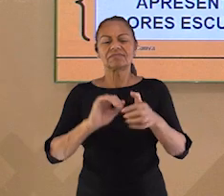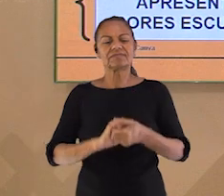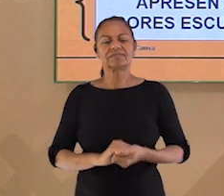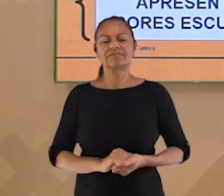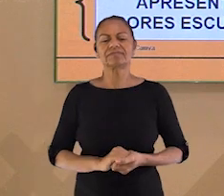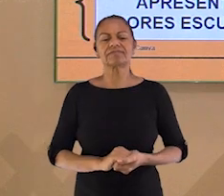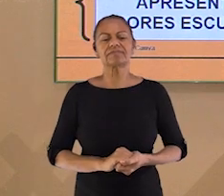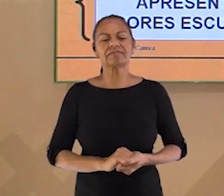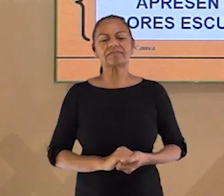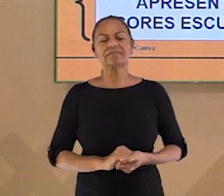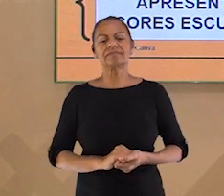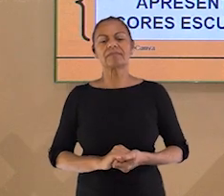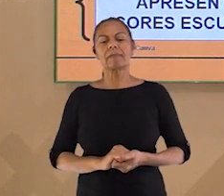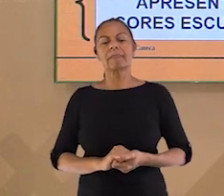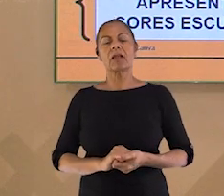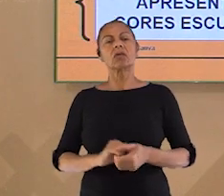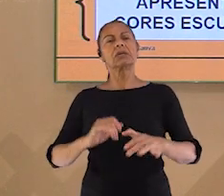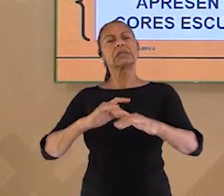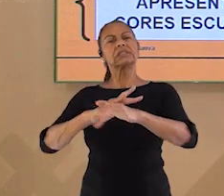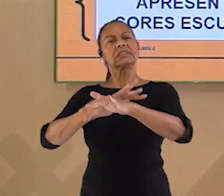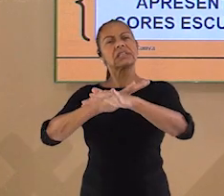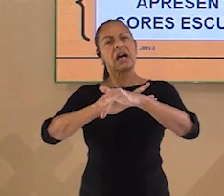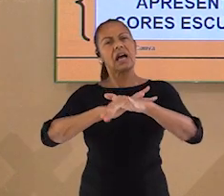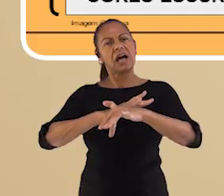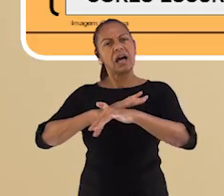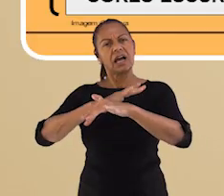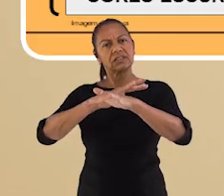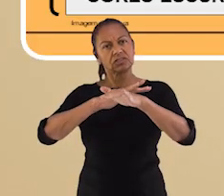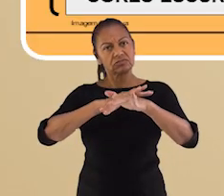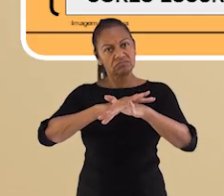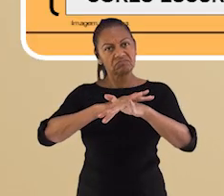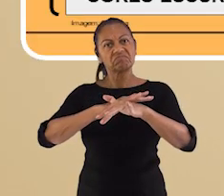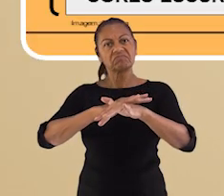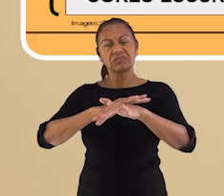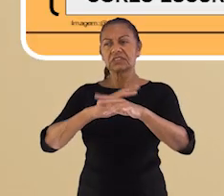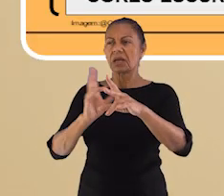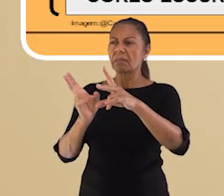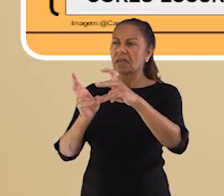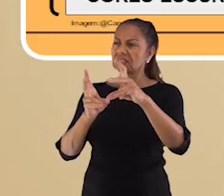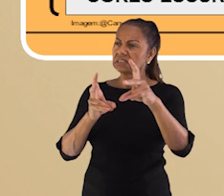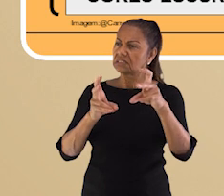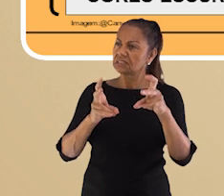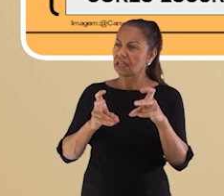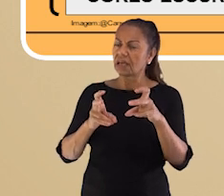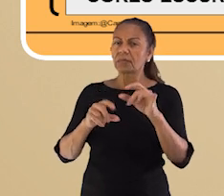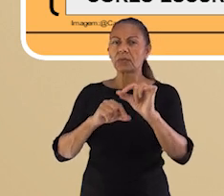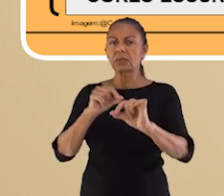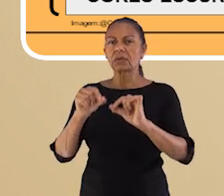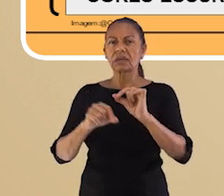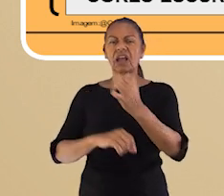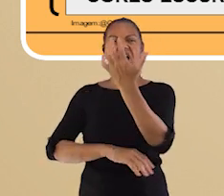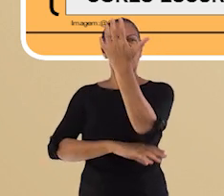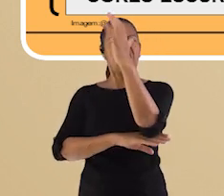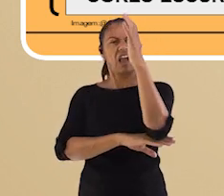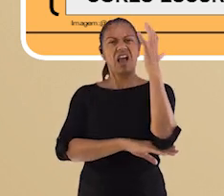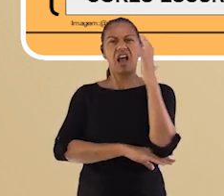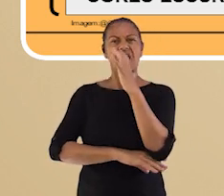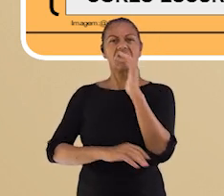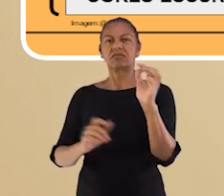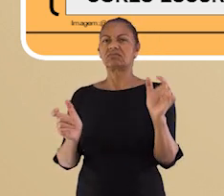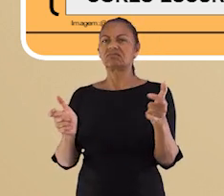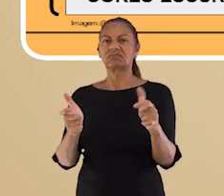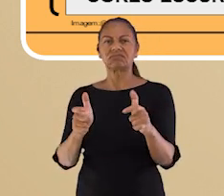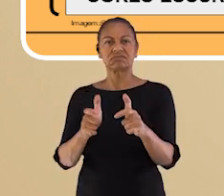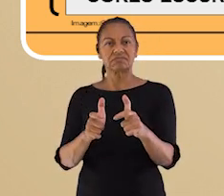devido à dificuldade de se dissipar. Ao visitar uma cidade grande, você não vê muitas áreas